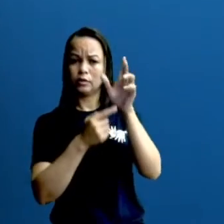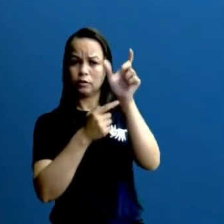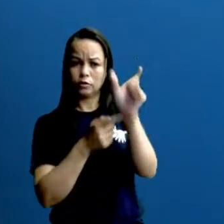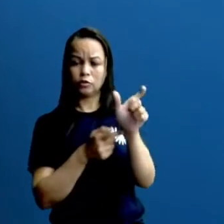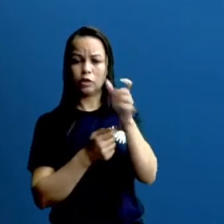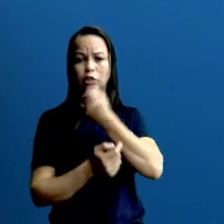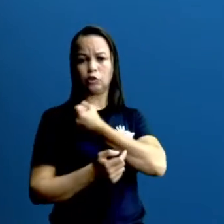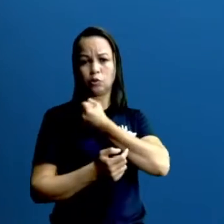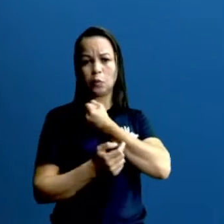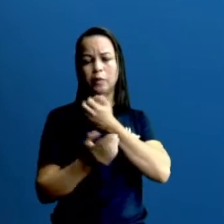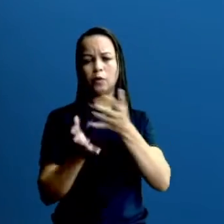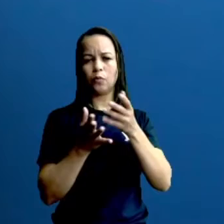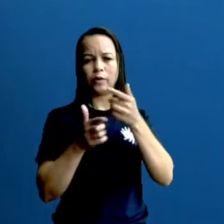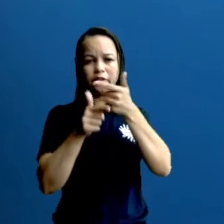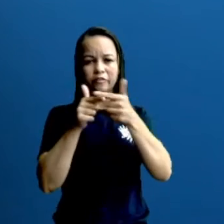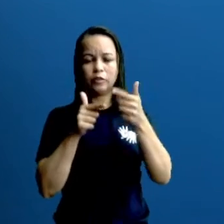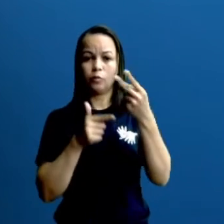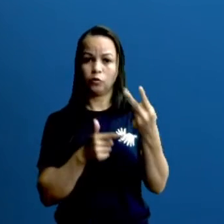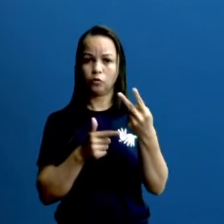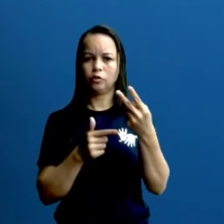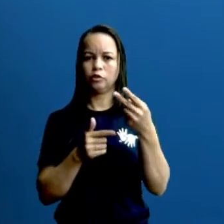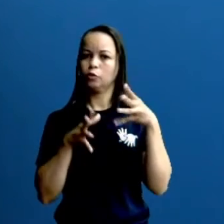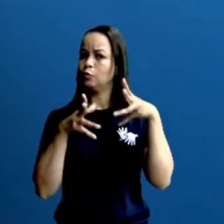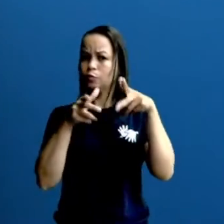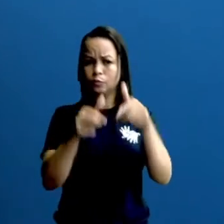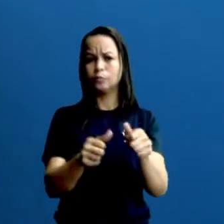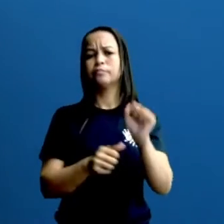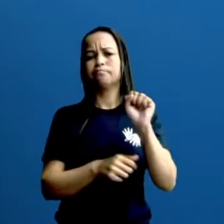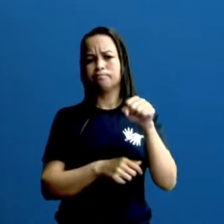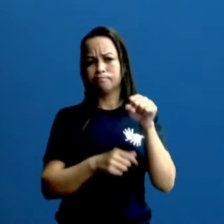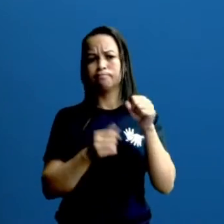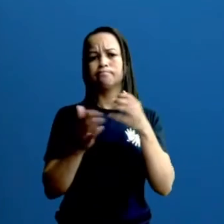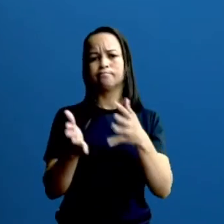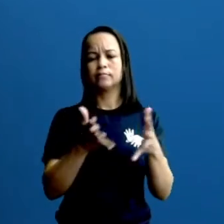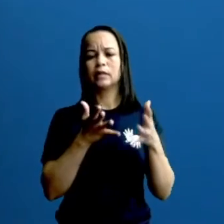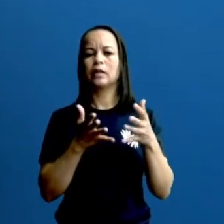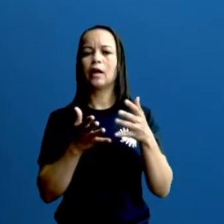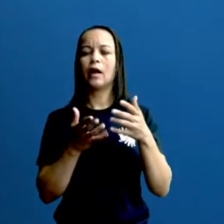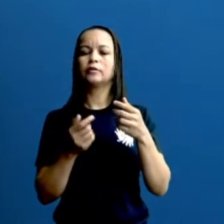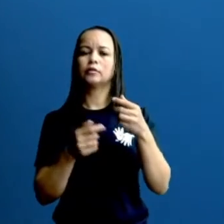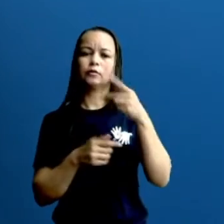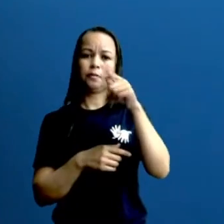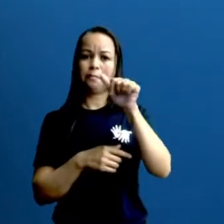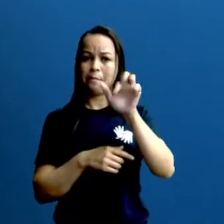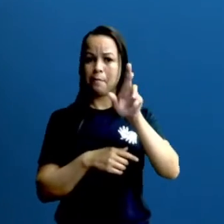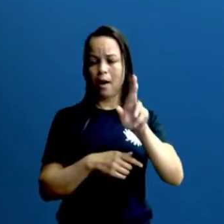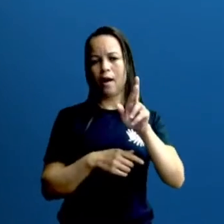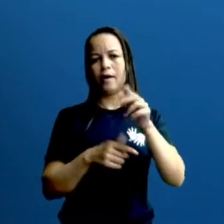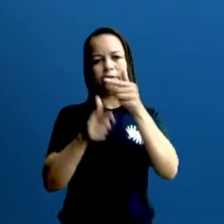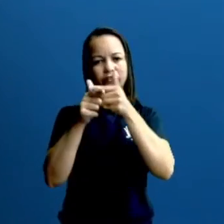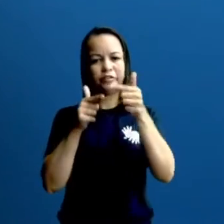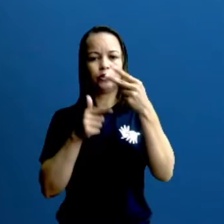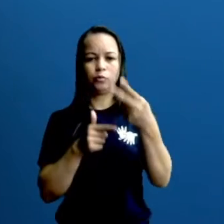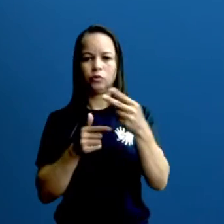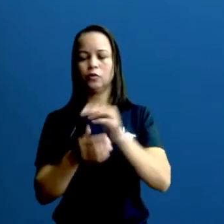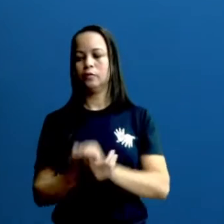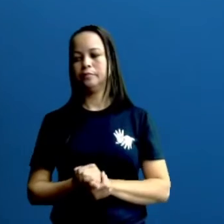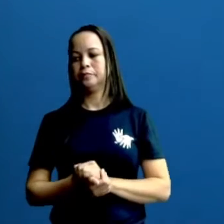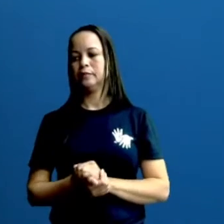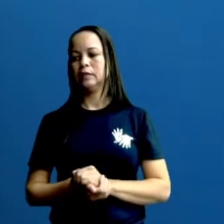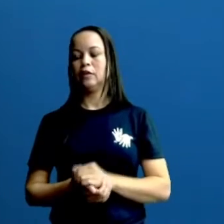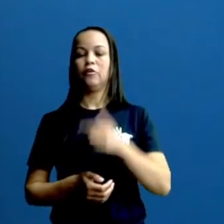aqui é divisível por 2? Sim, todos. Qualquer número que seja par é divisível por 2. Portanto,